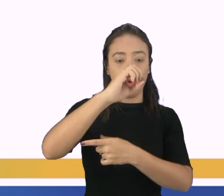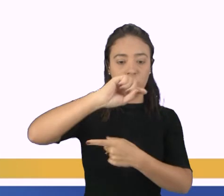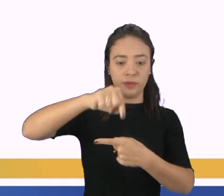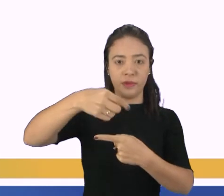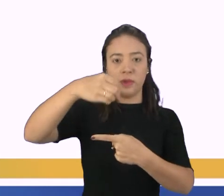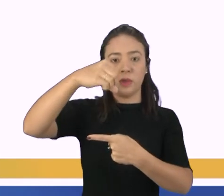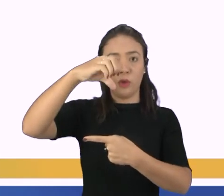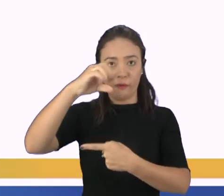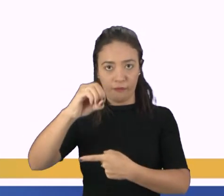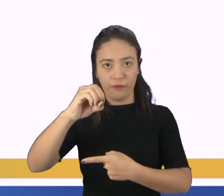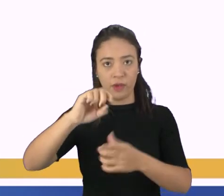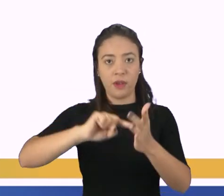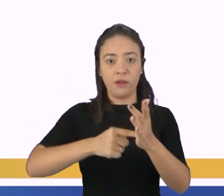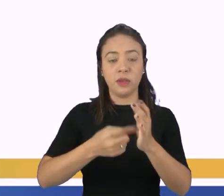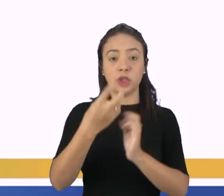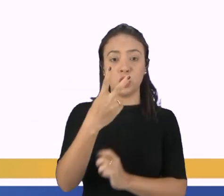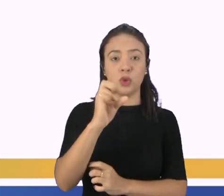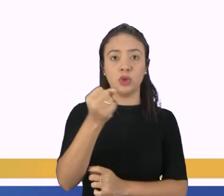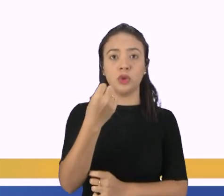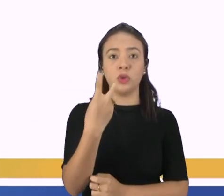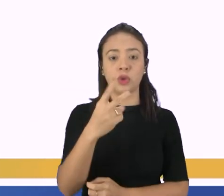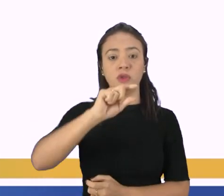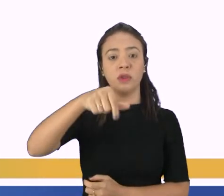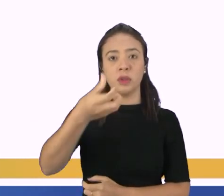esse produto dá